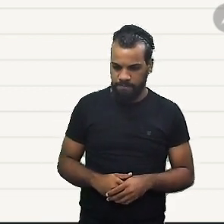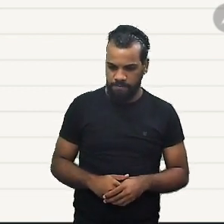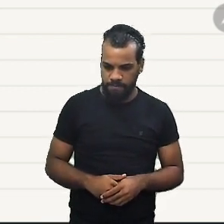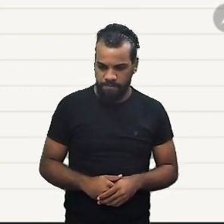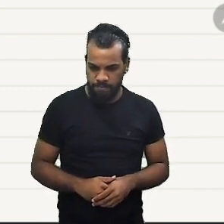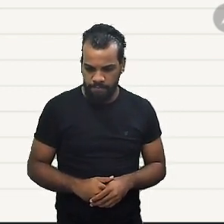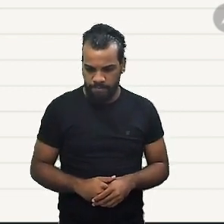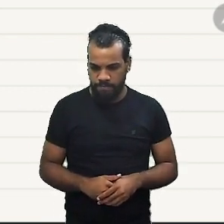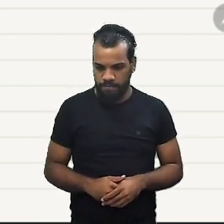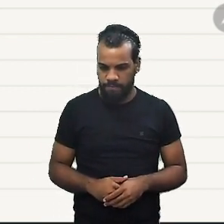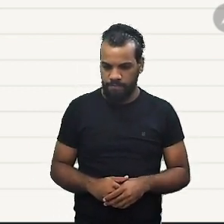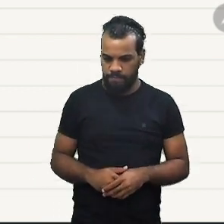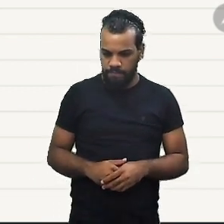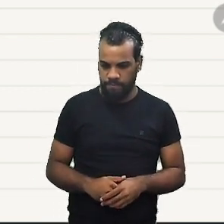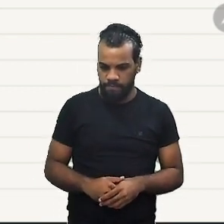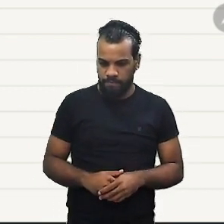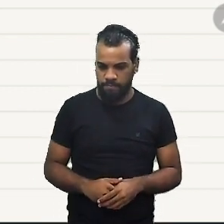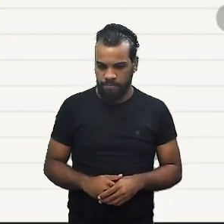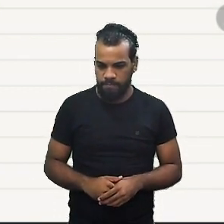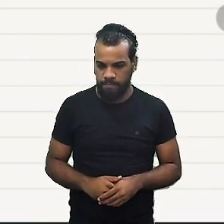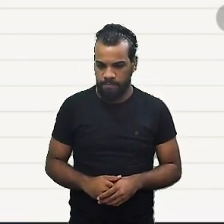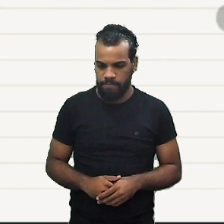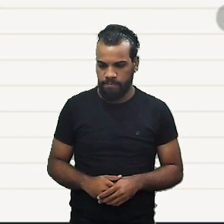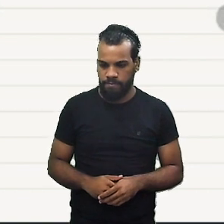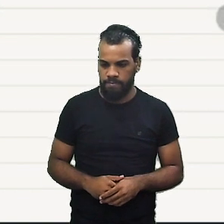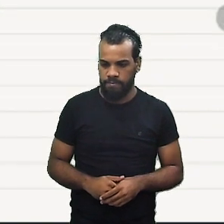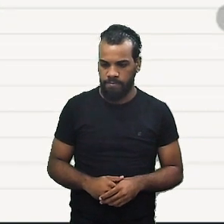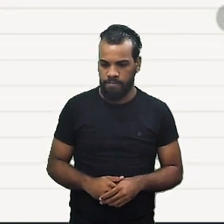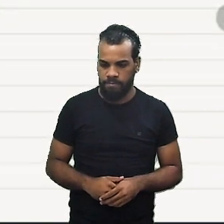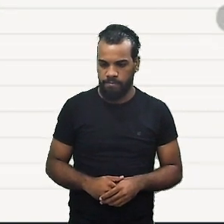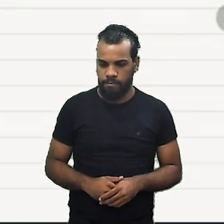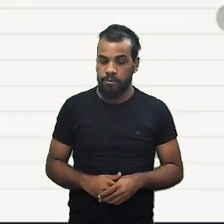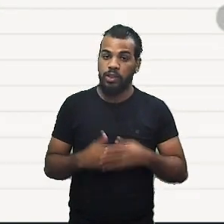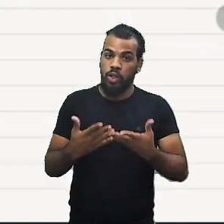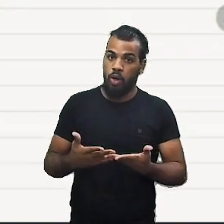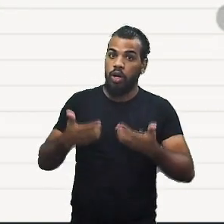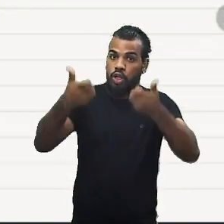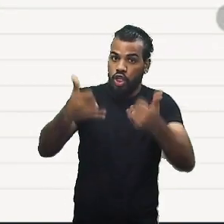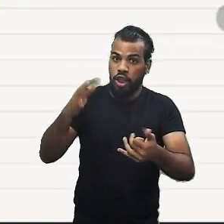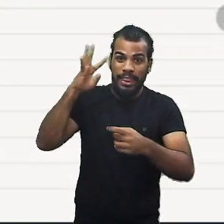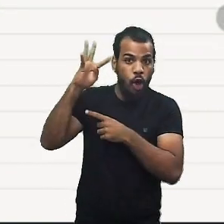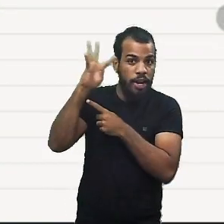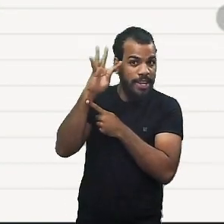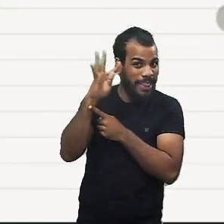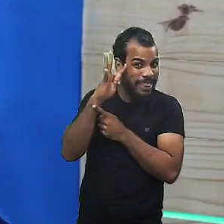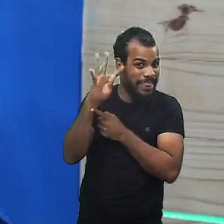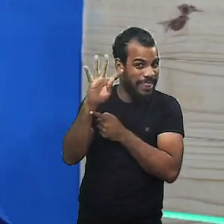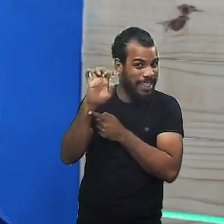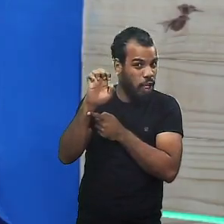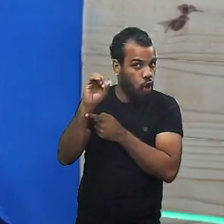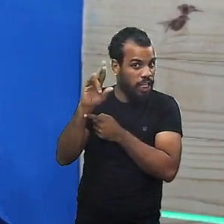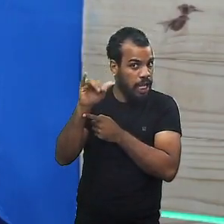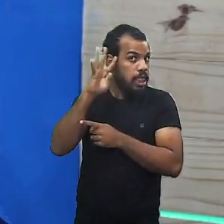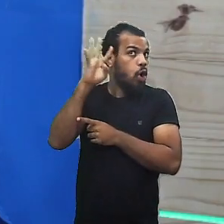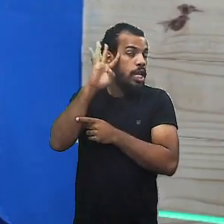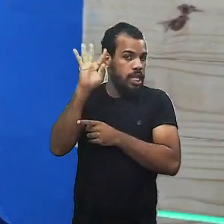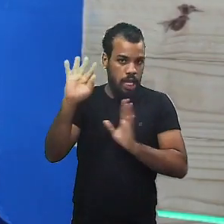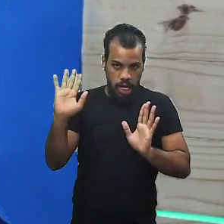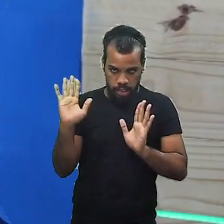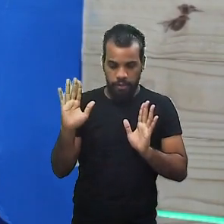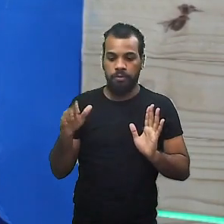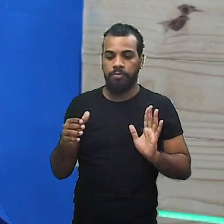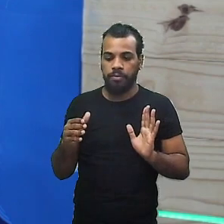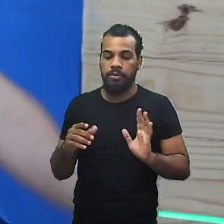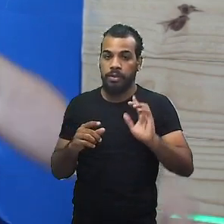Energético. A gente não pode esquecer disso, tá? Então, assim, na teoria heterotrófica, vocês vão dizer que, olha,